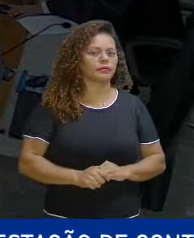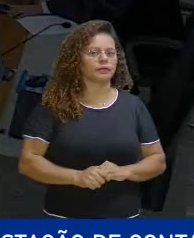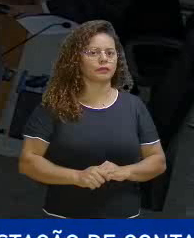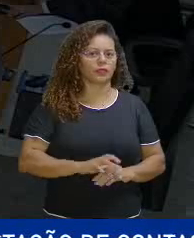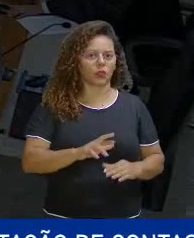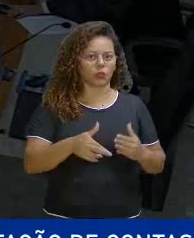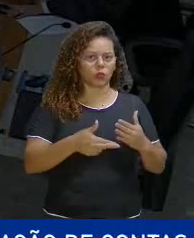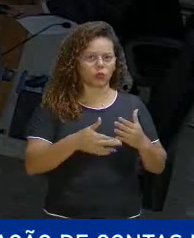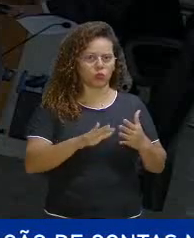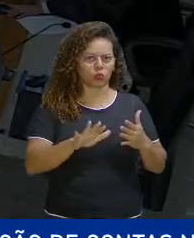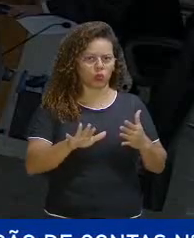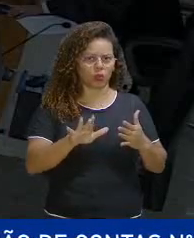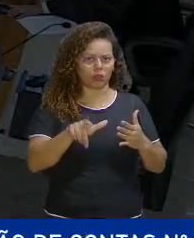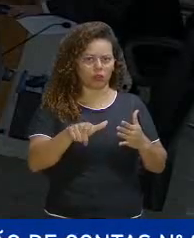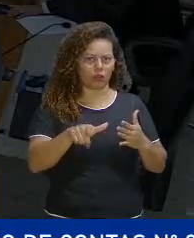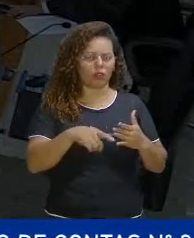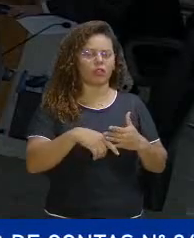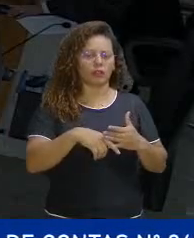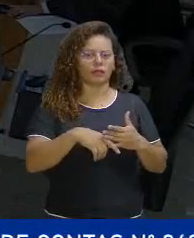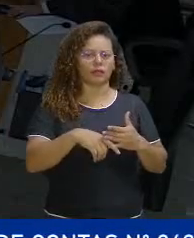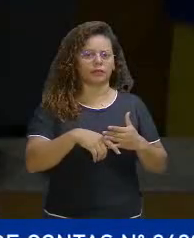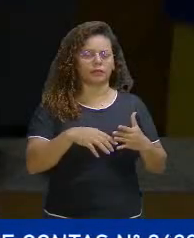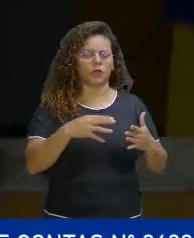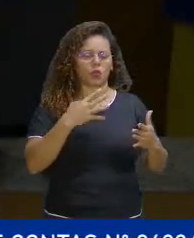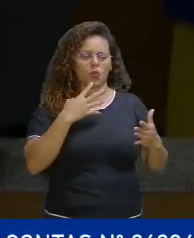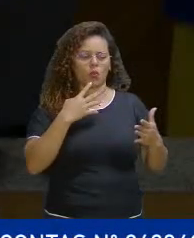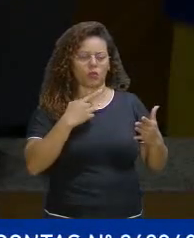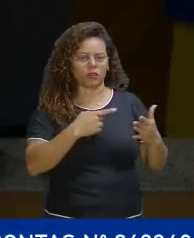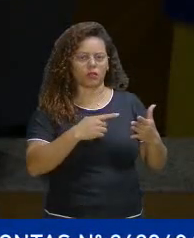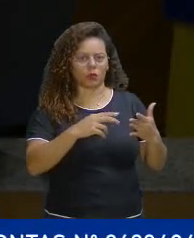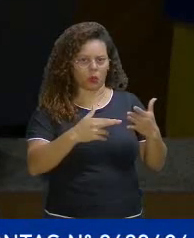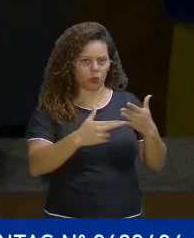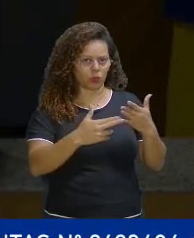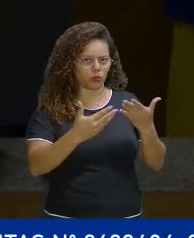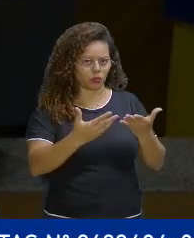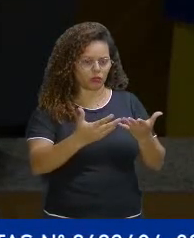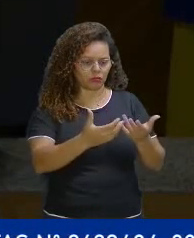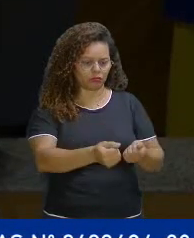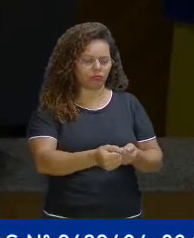Recurso eleitoral na prestação de contas, senhor. Conheceu do recurso